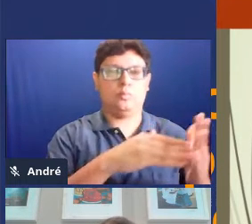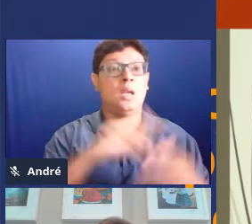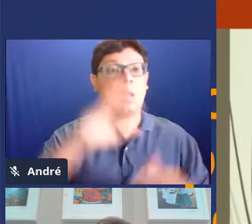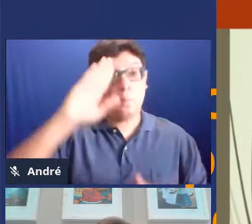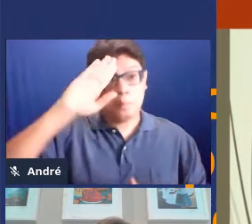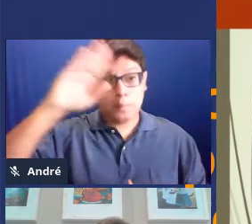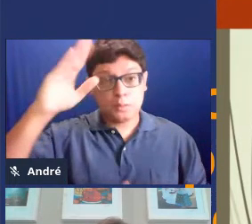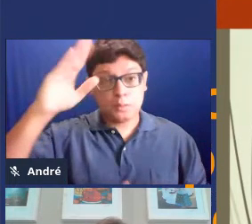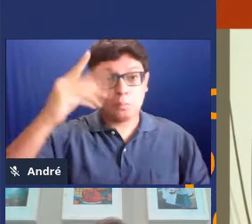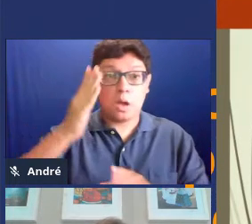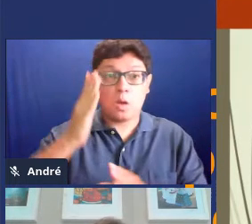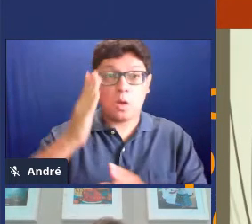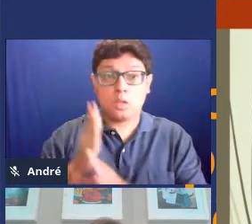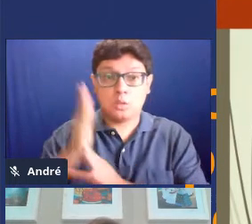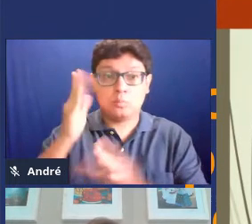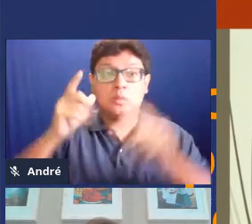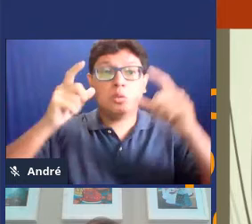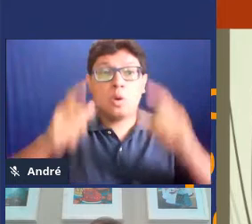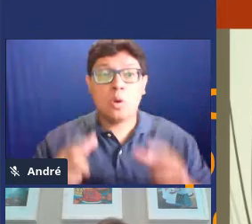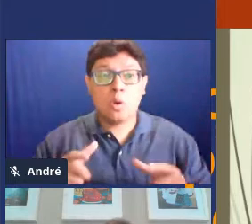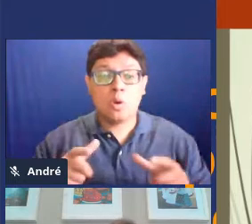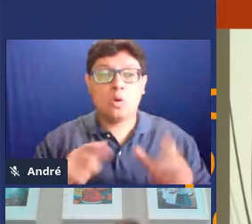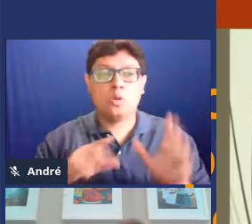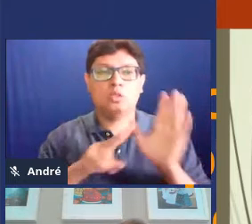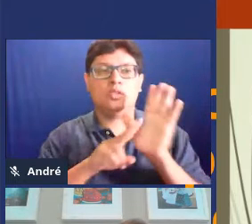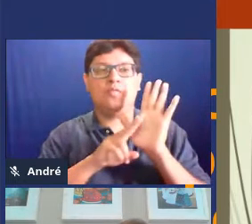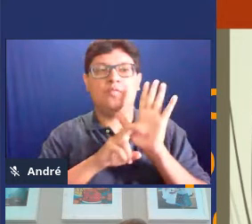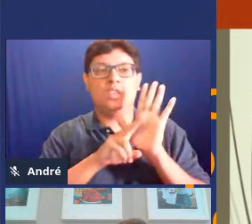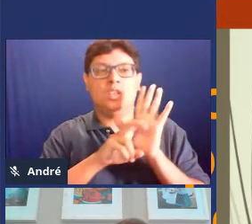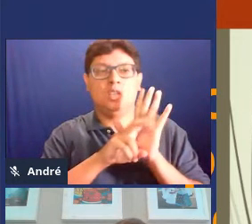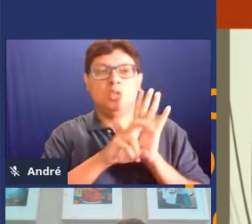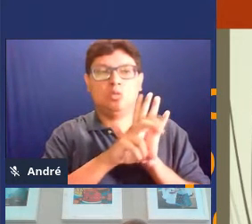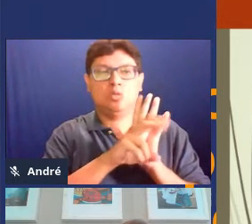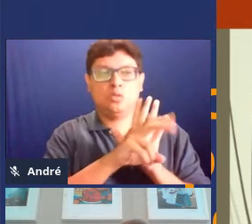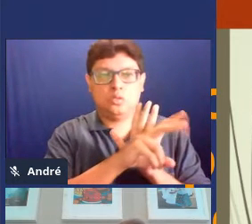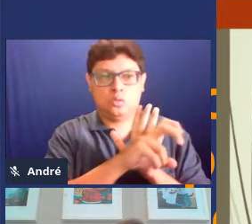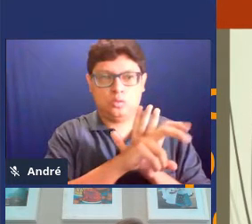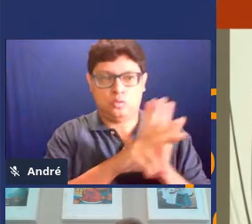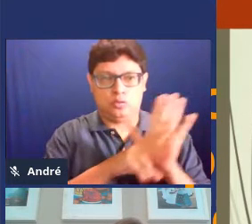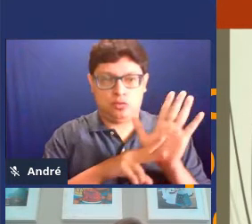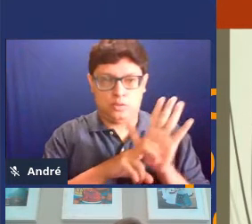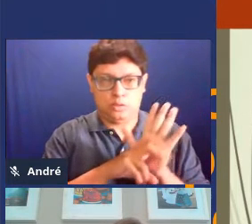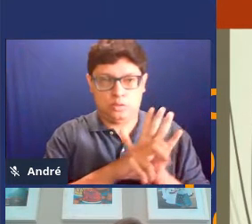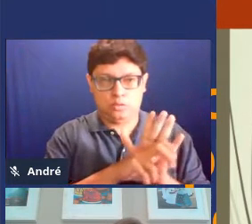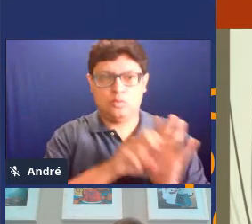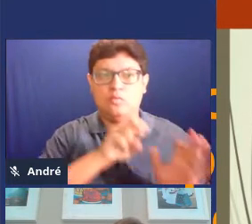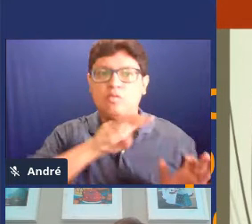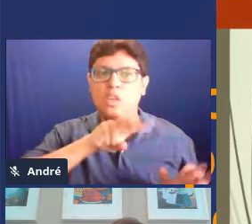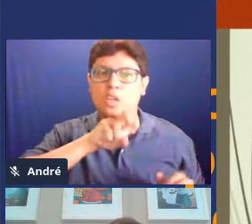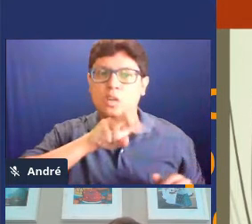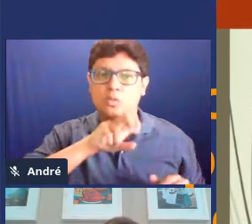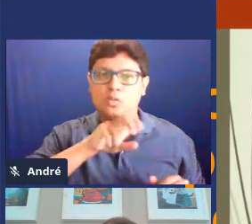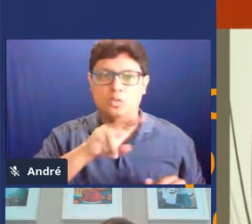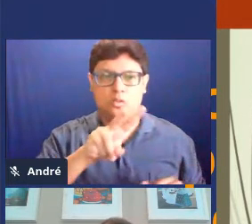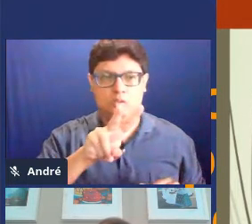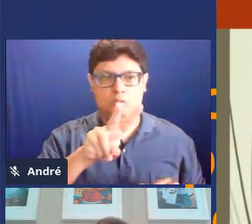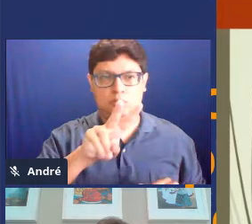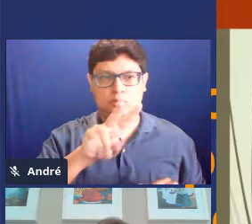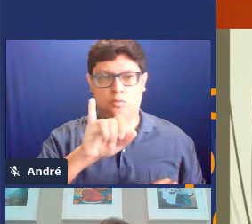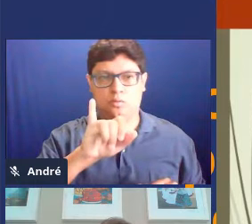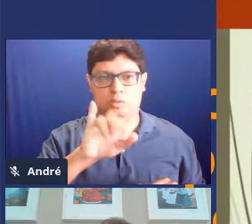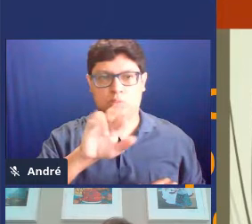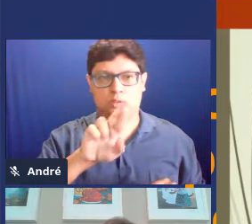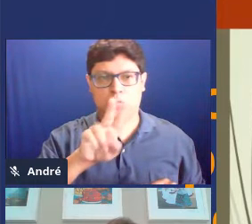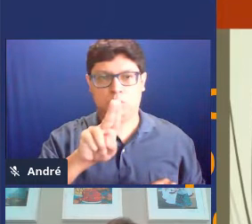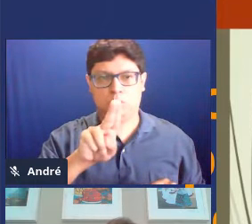os vírus? A gente ouviu falar, existem DNA vírus e RNA vírus. Então, o que é isso? Vírus que se replicam usando